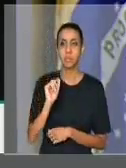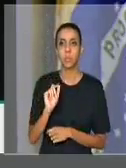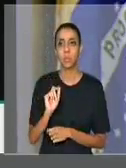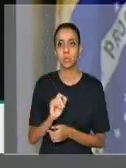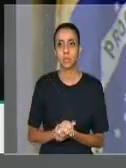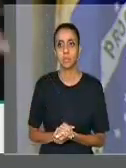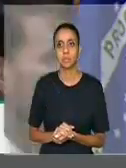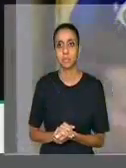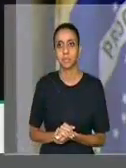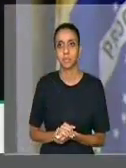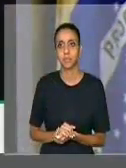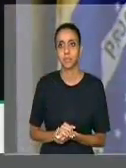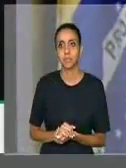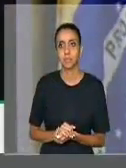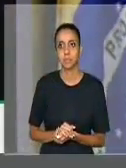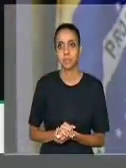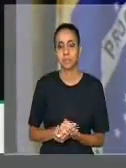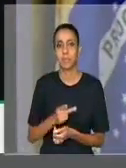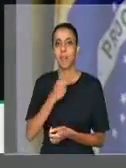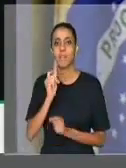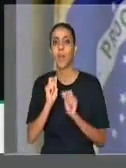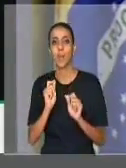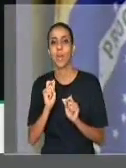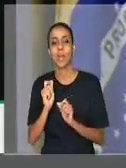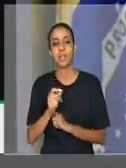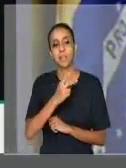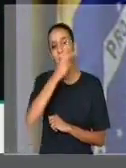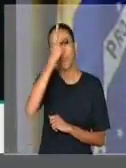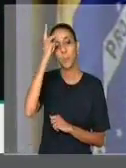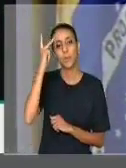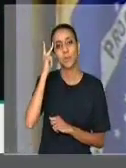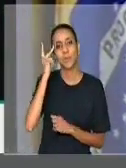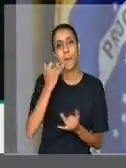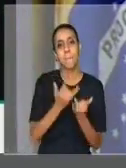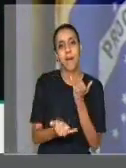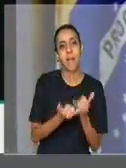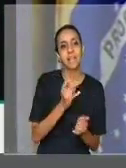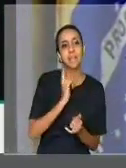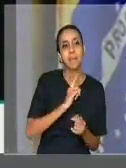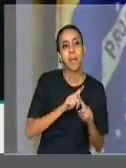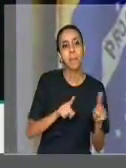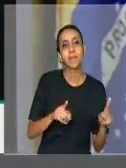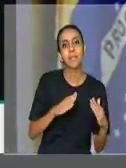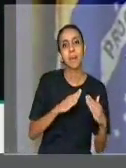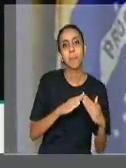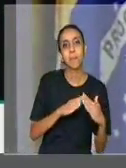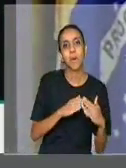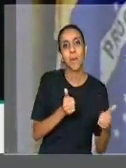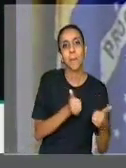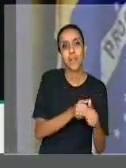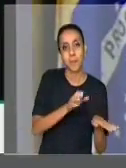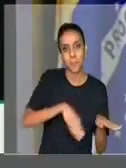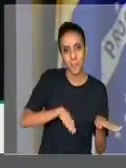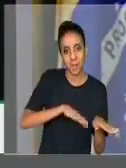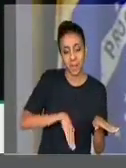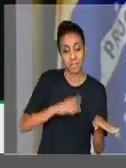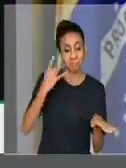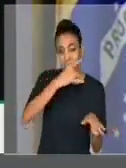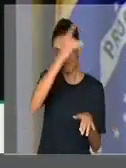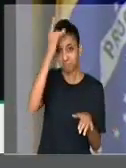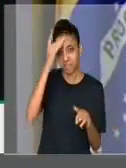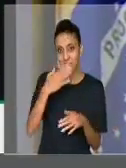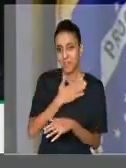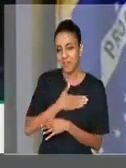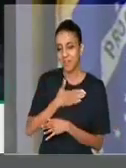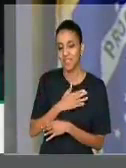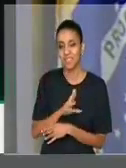saco carinhosamente chamado de mineiros da praia temos relações comerciais temos relações de convivência de